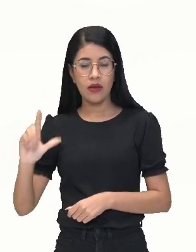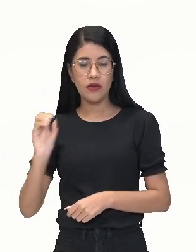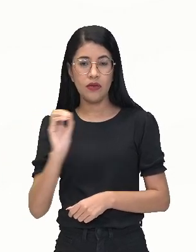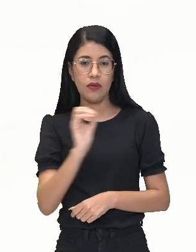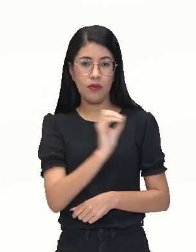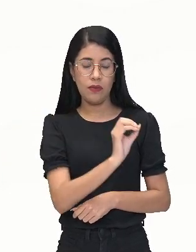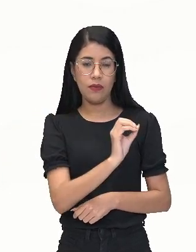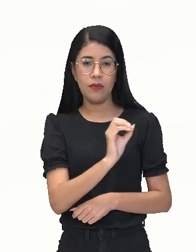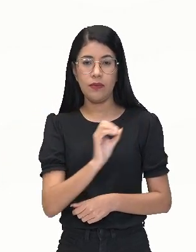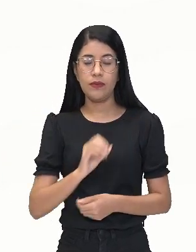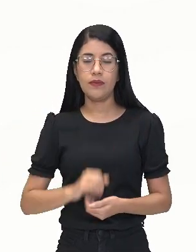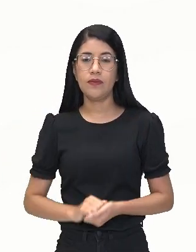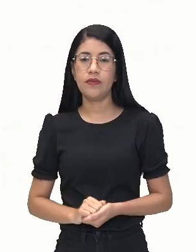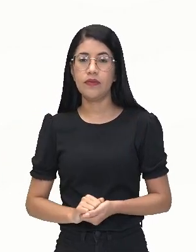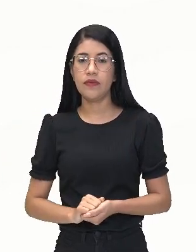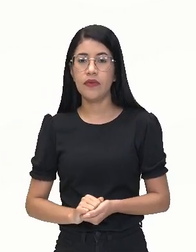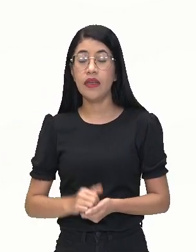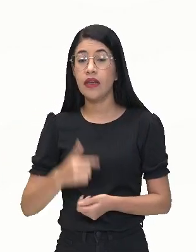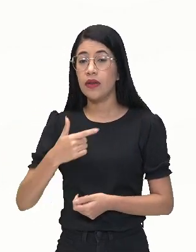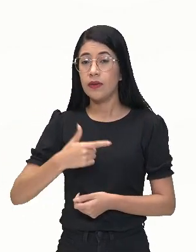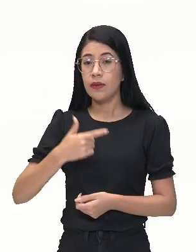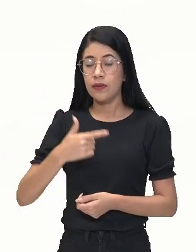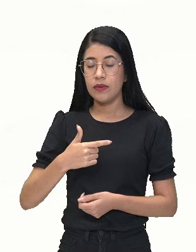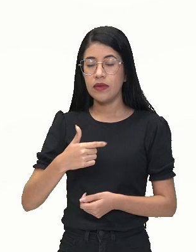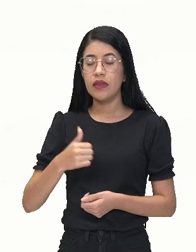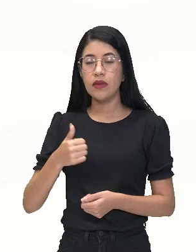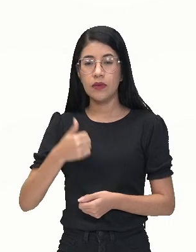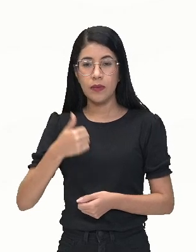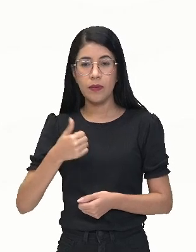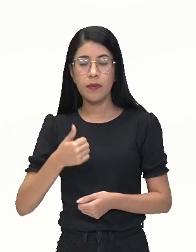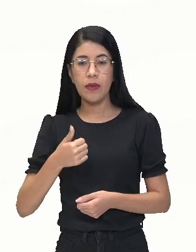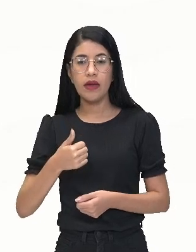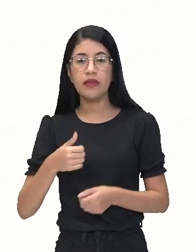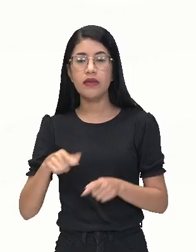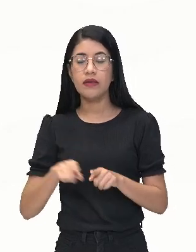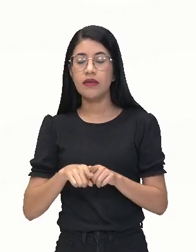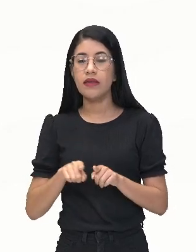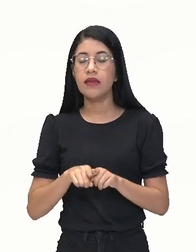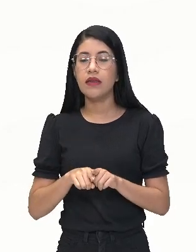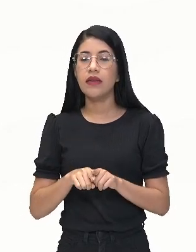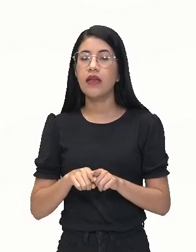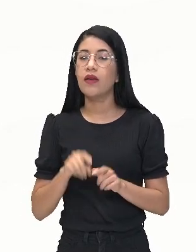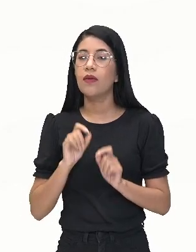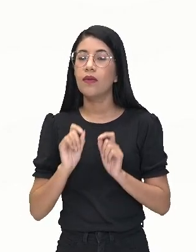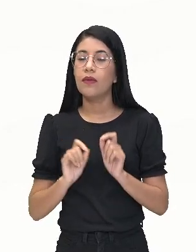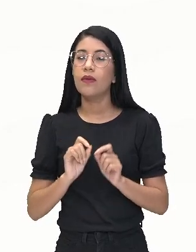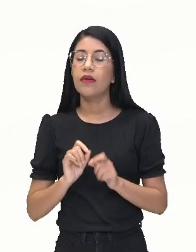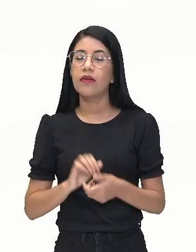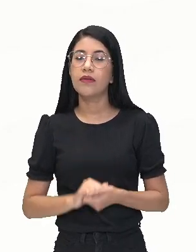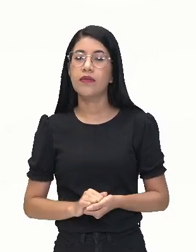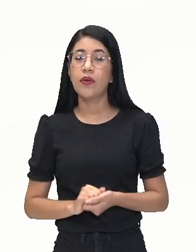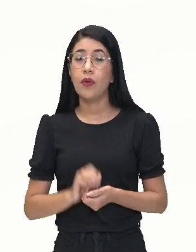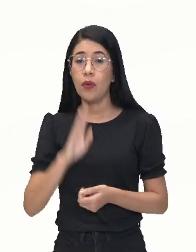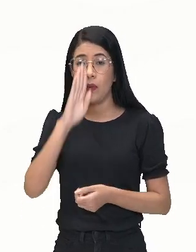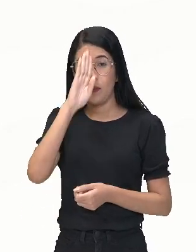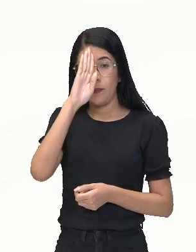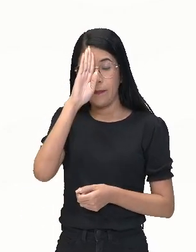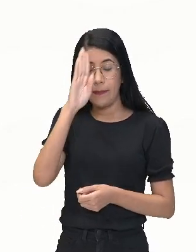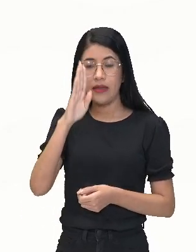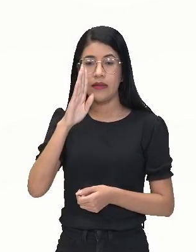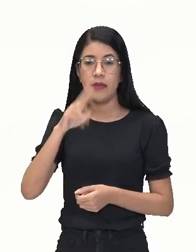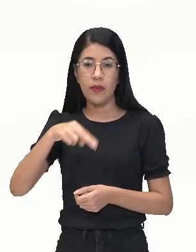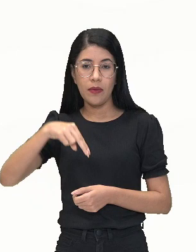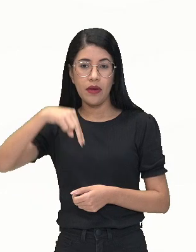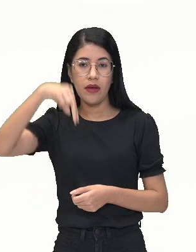E dentre os primários, ou seja, dentro dos principais, nós temos o principal, que é o